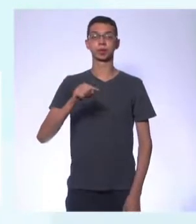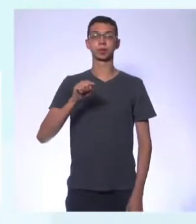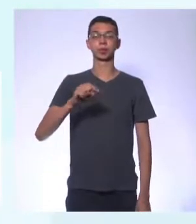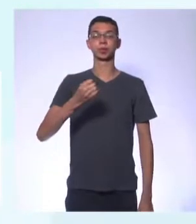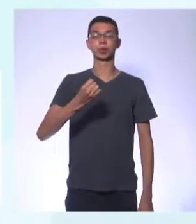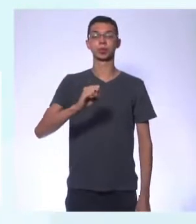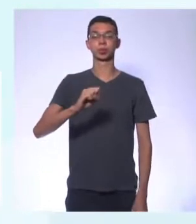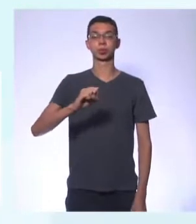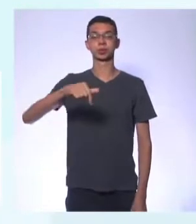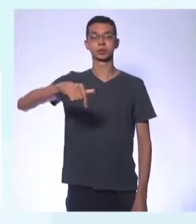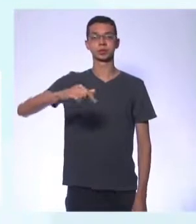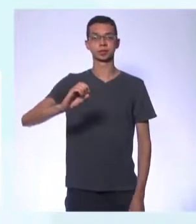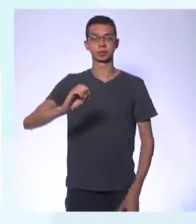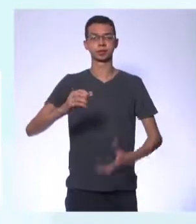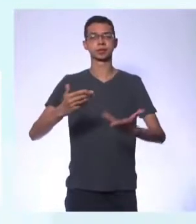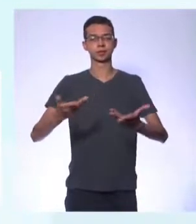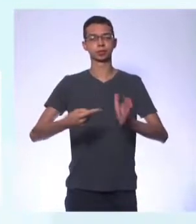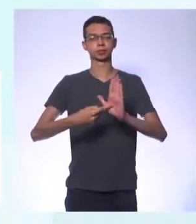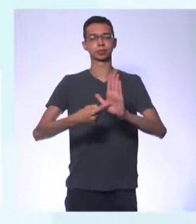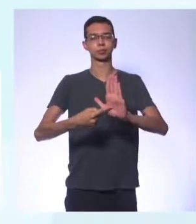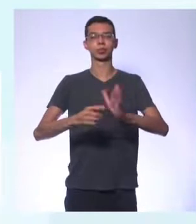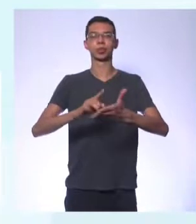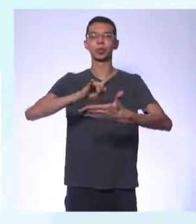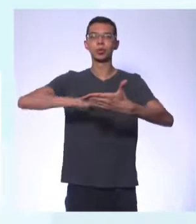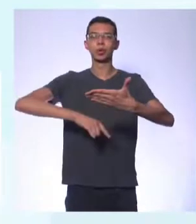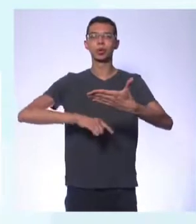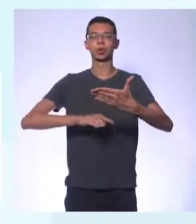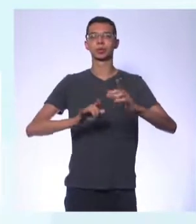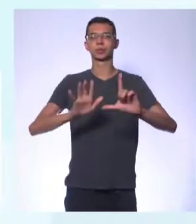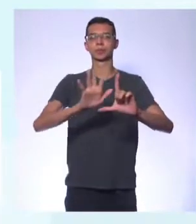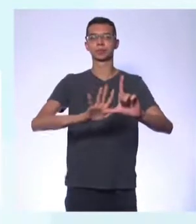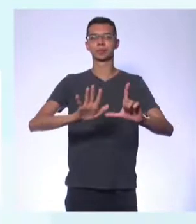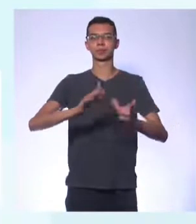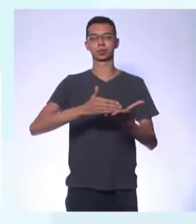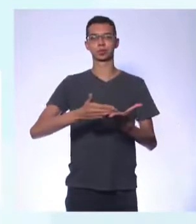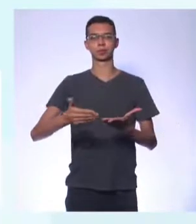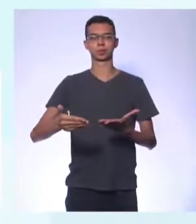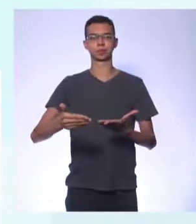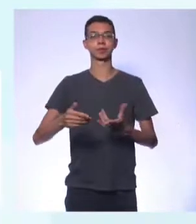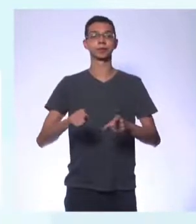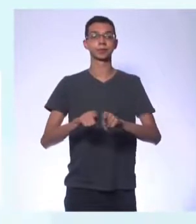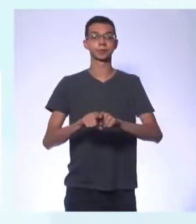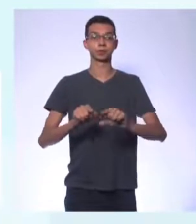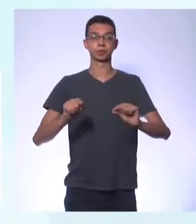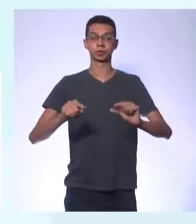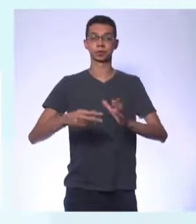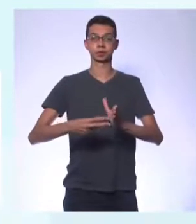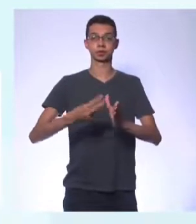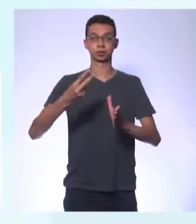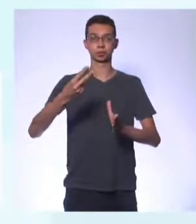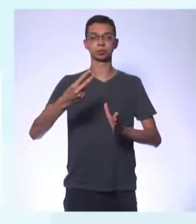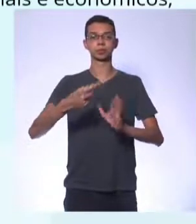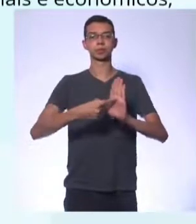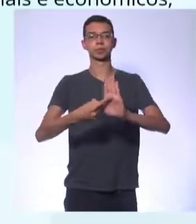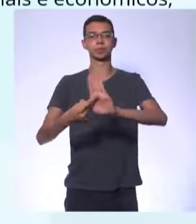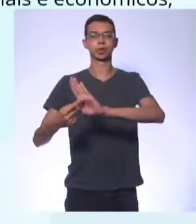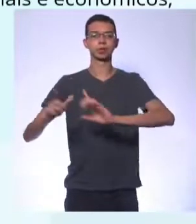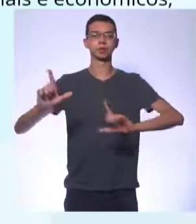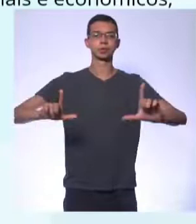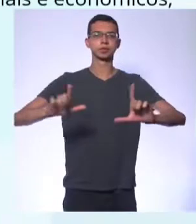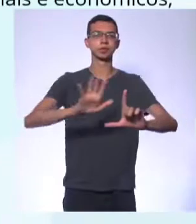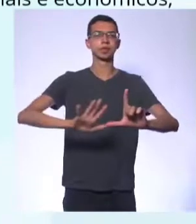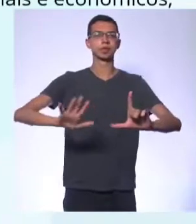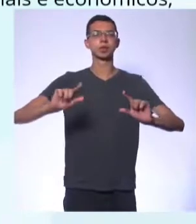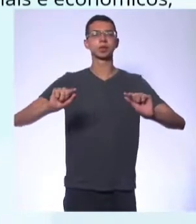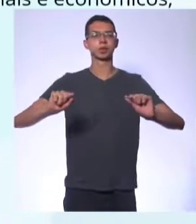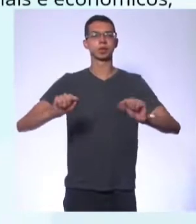através desse manifesto que esse movimento se inicia. E um outro evento que vai aparecer na tela seguinte é a Convenção